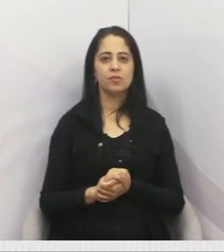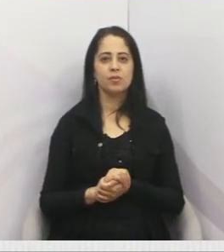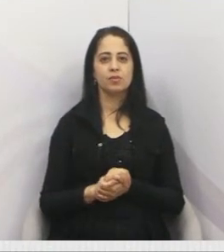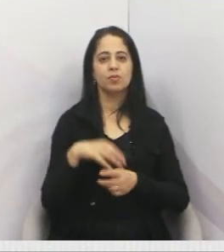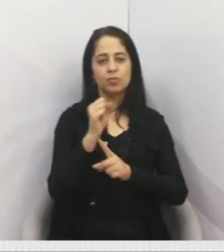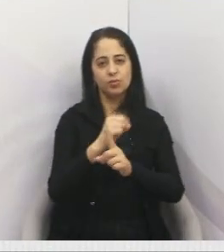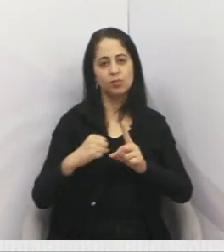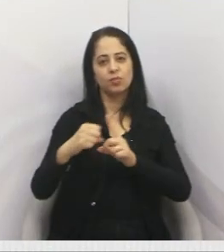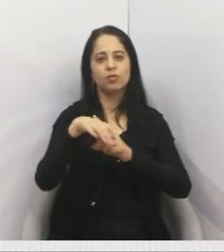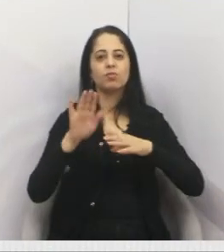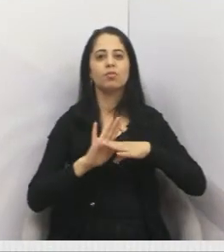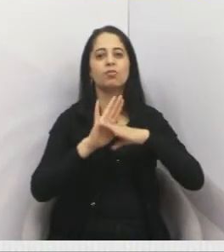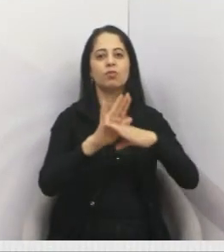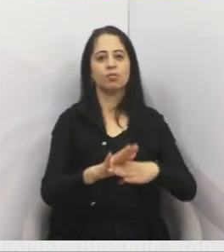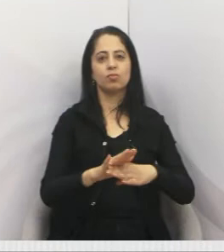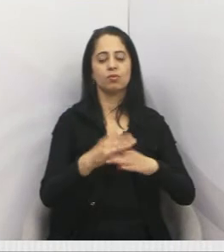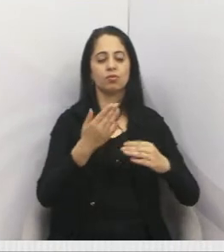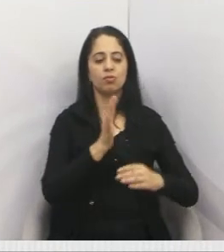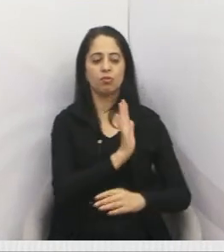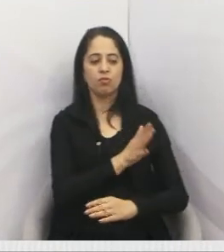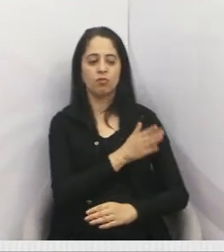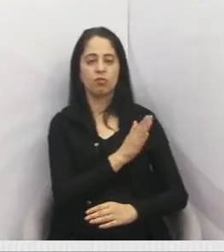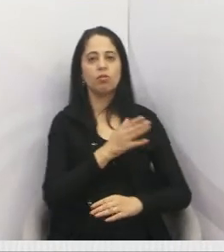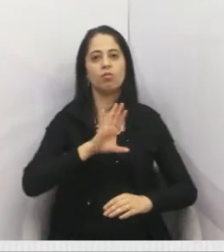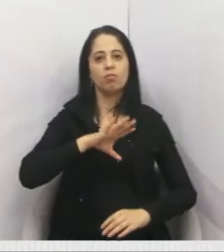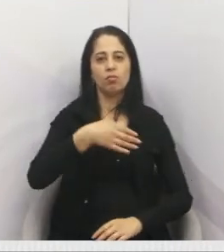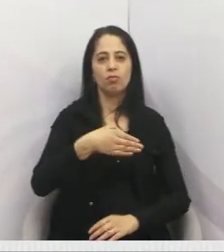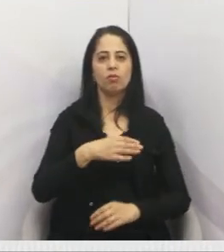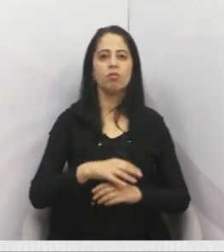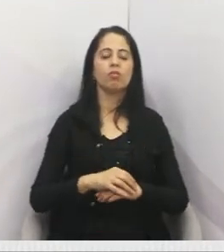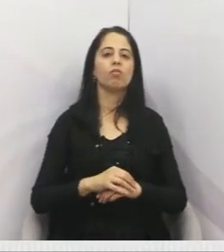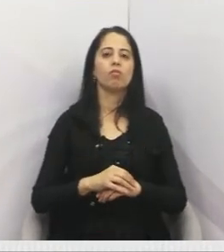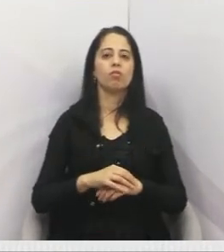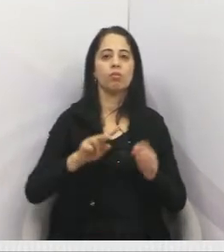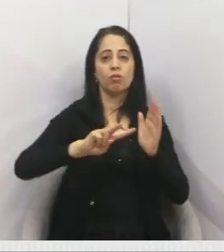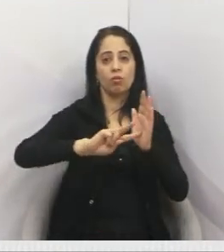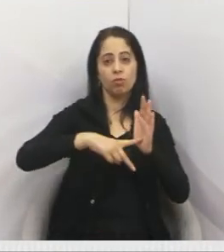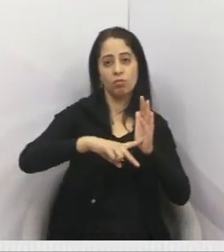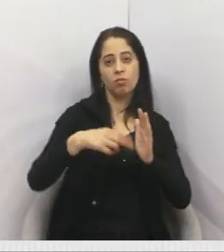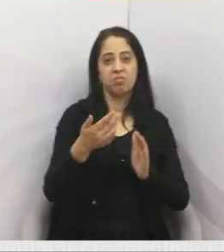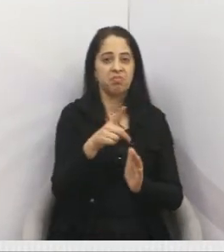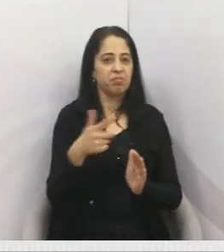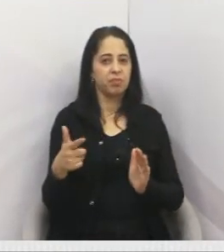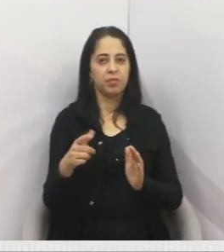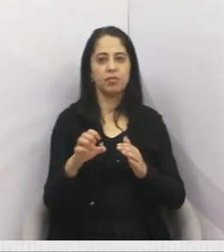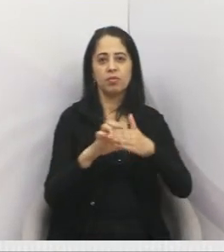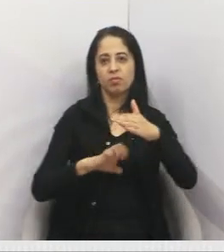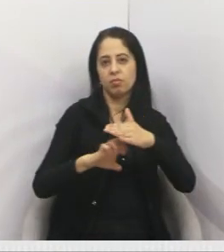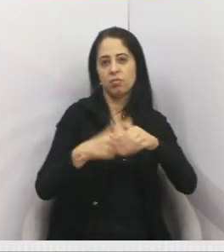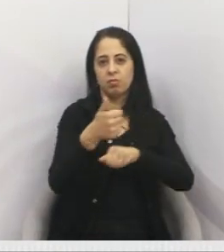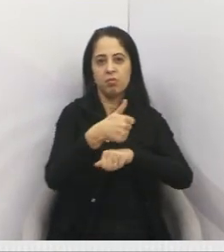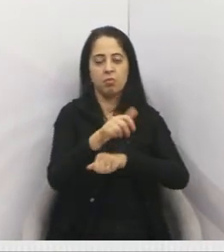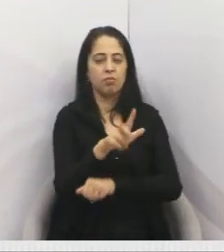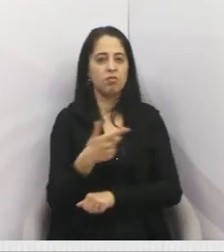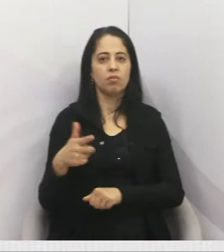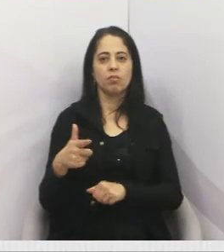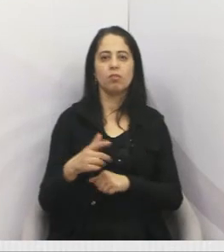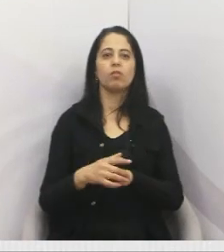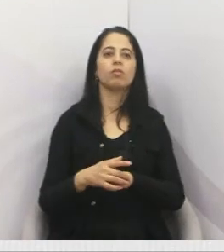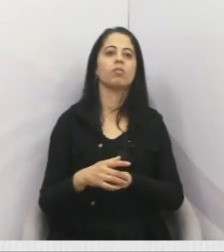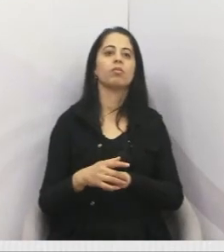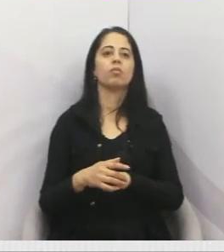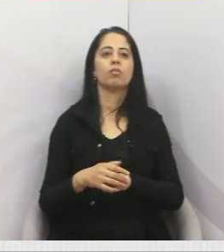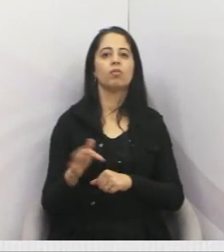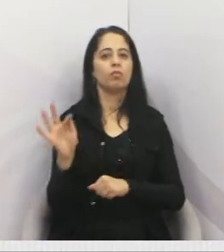Movimentos populares, Quilombo Coração Valente, entidade de classe sindical em branco, empresas ou entidades profissionais em branco,